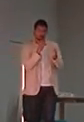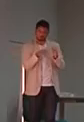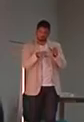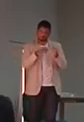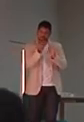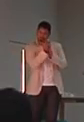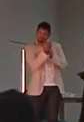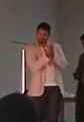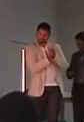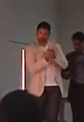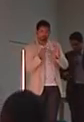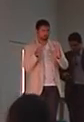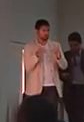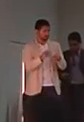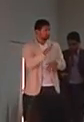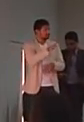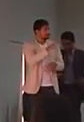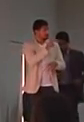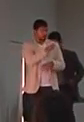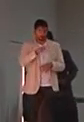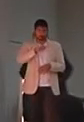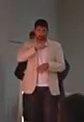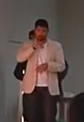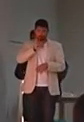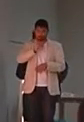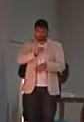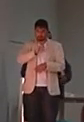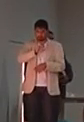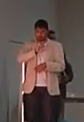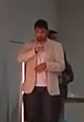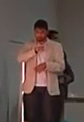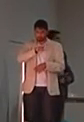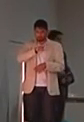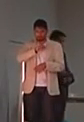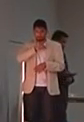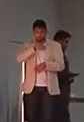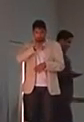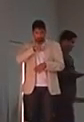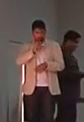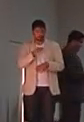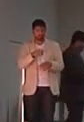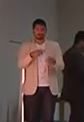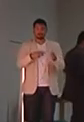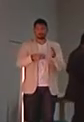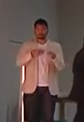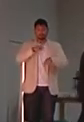Mário, seu tempo, 3 minutos para a apresentação.